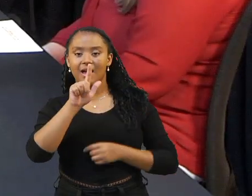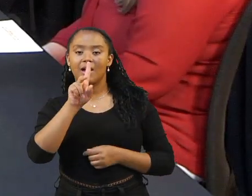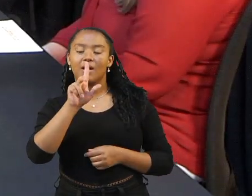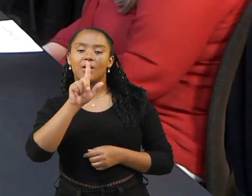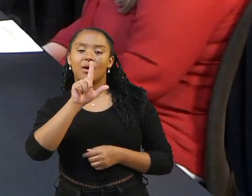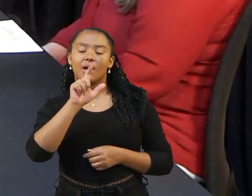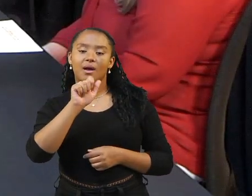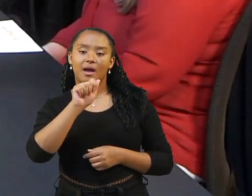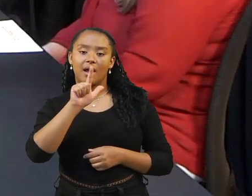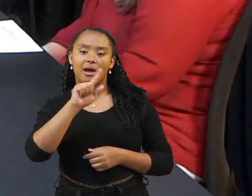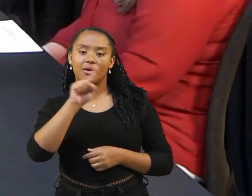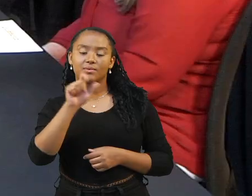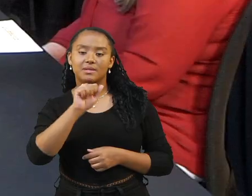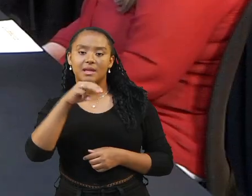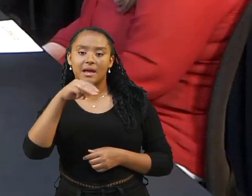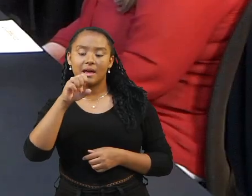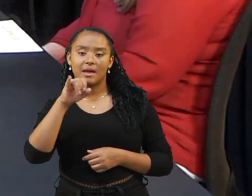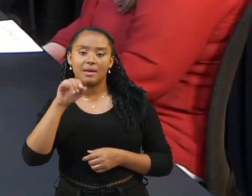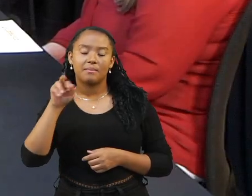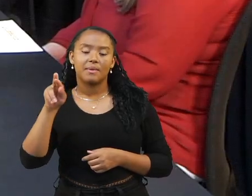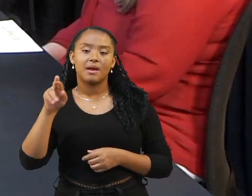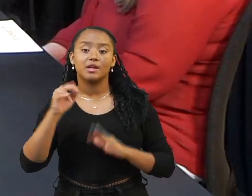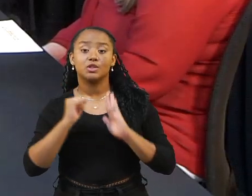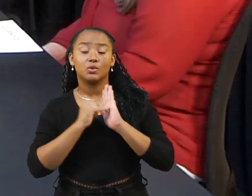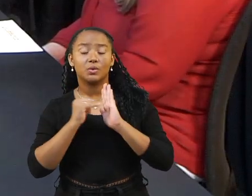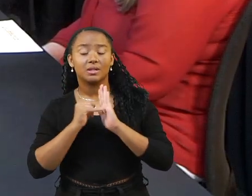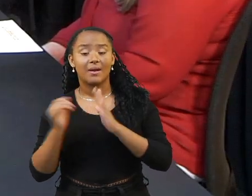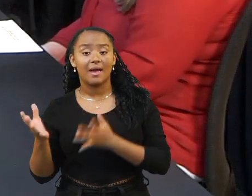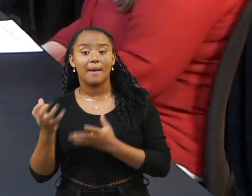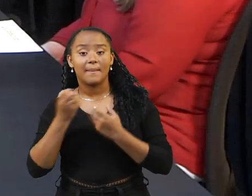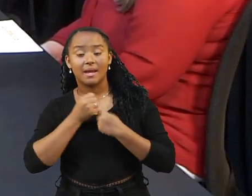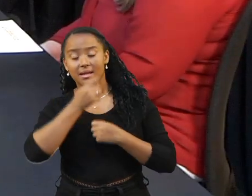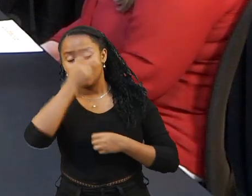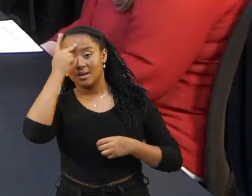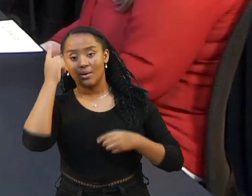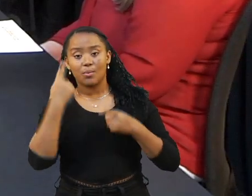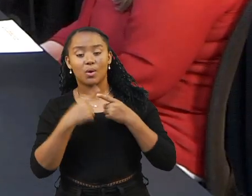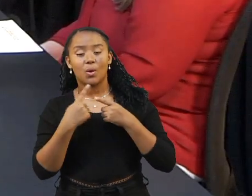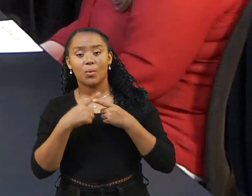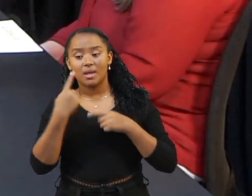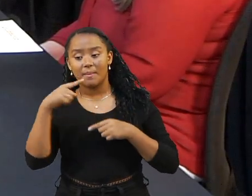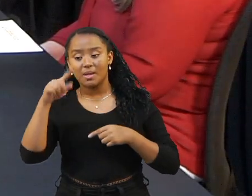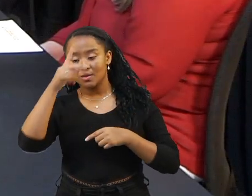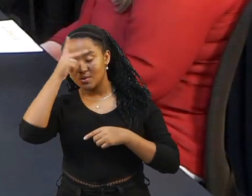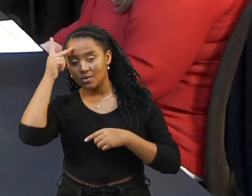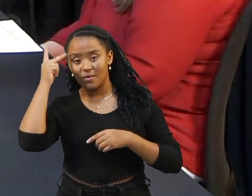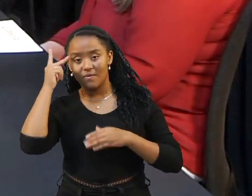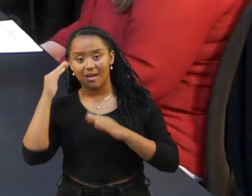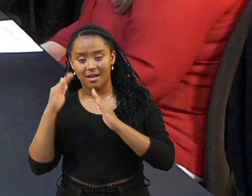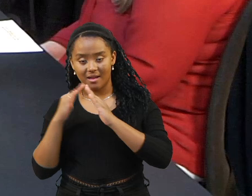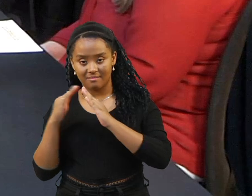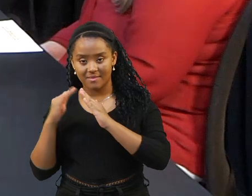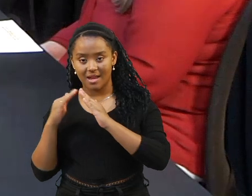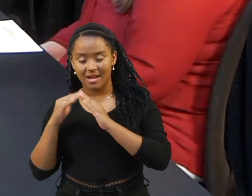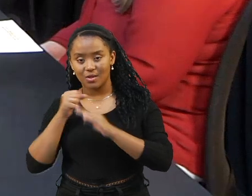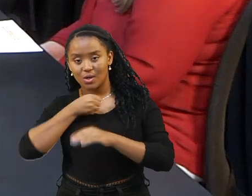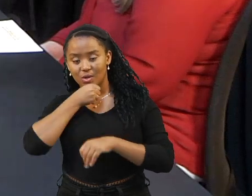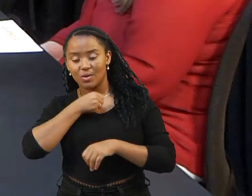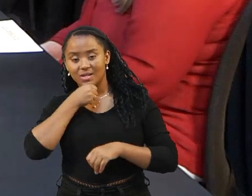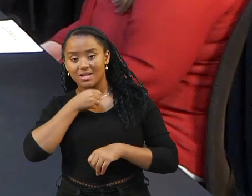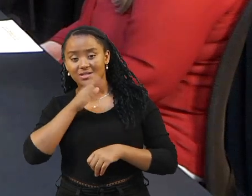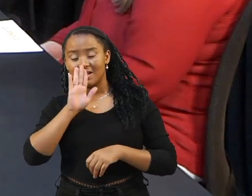as instituições que abrigam essas pessoas, que realmente, quando elas vão, elas já estão muito decrépitas, né? E